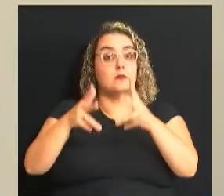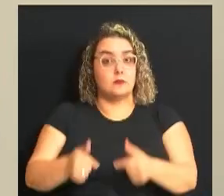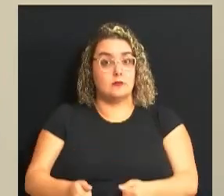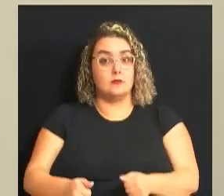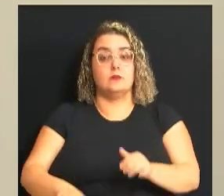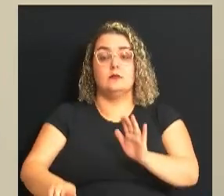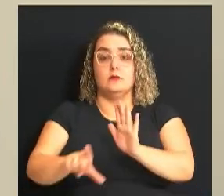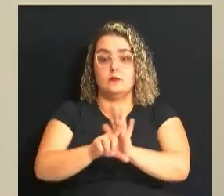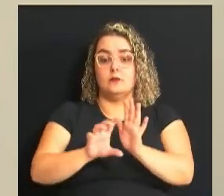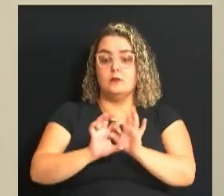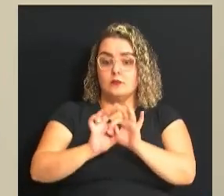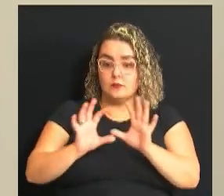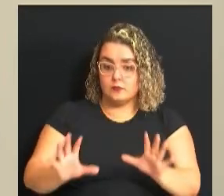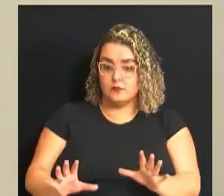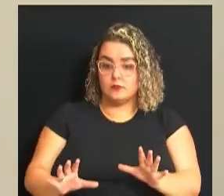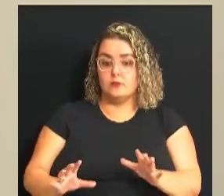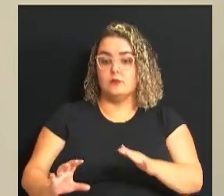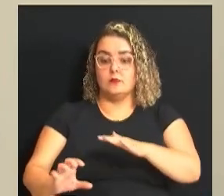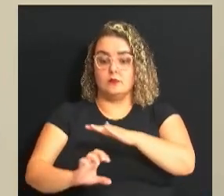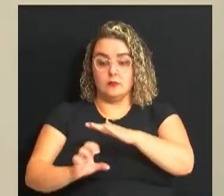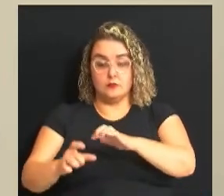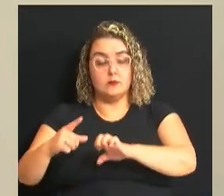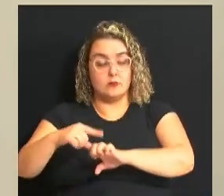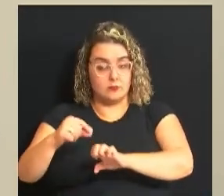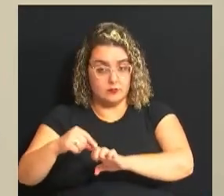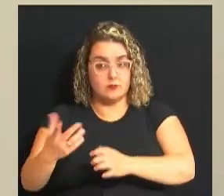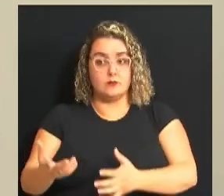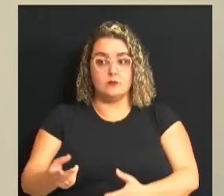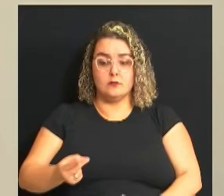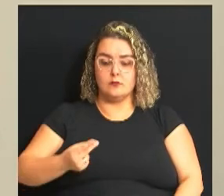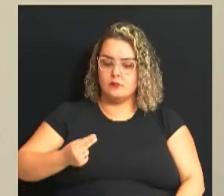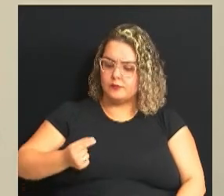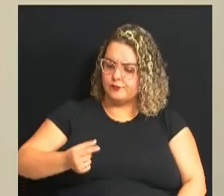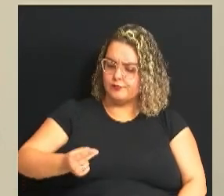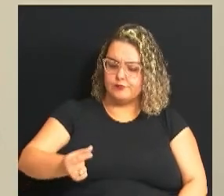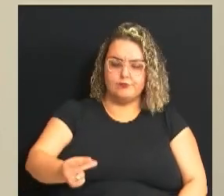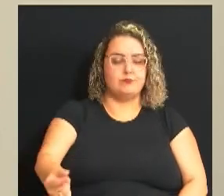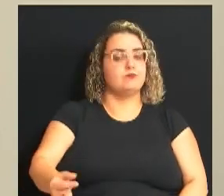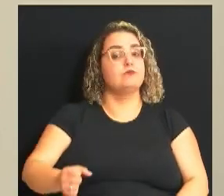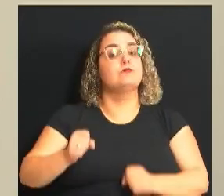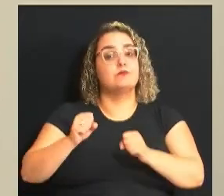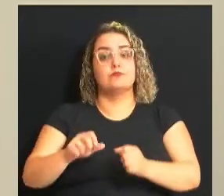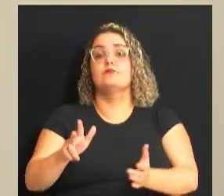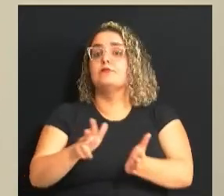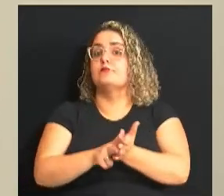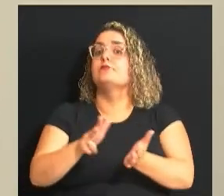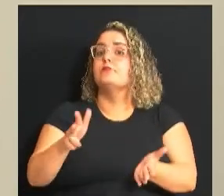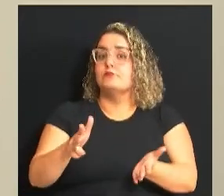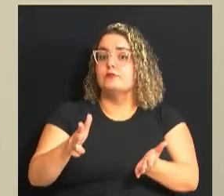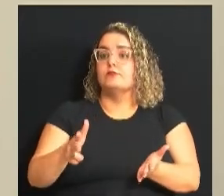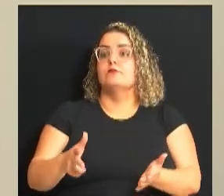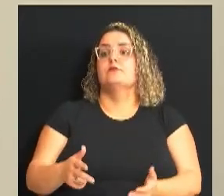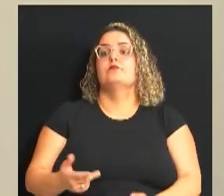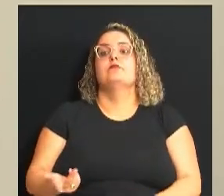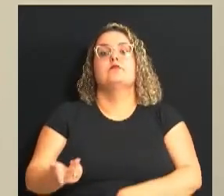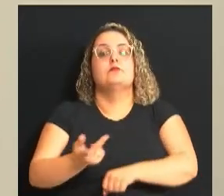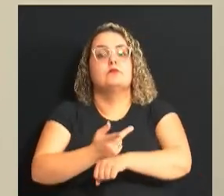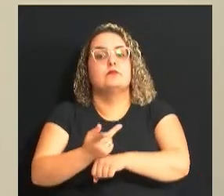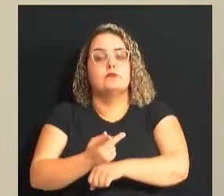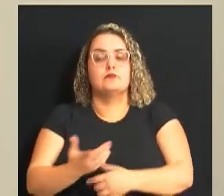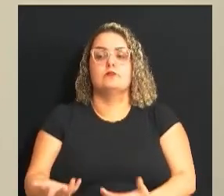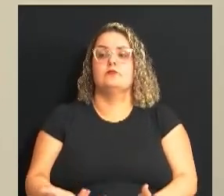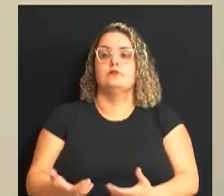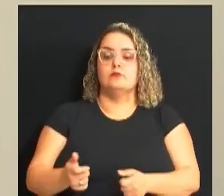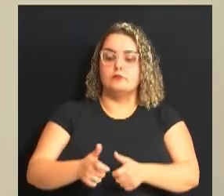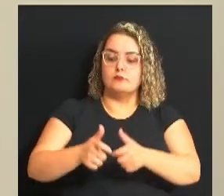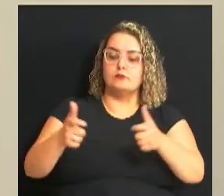permitirá que aquele empresário que muitas vezes está instalado há anos possa se regularizar, buscar créditos, crescer como